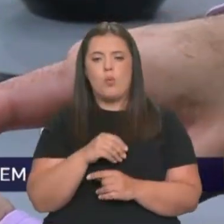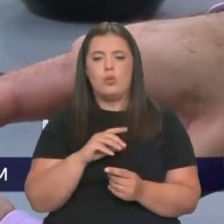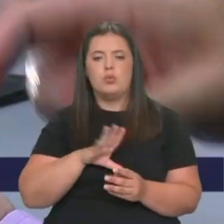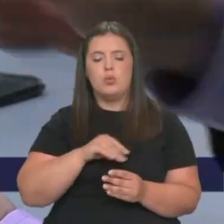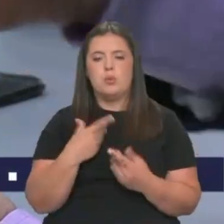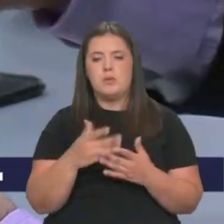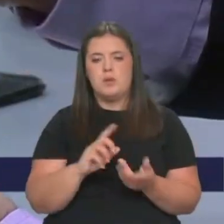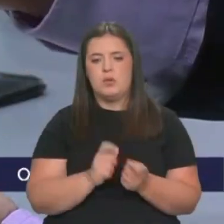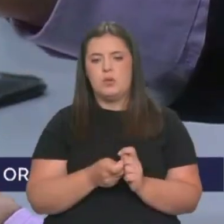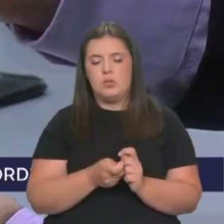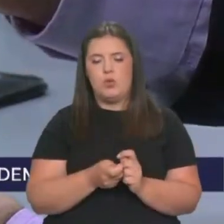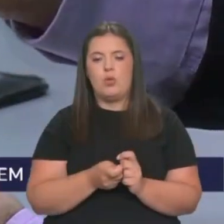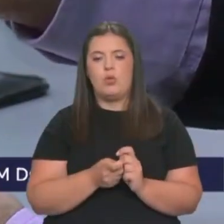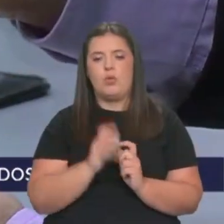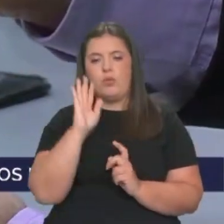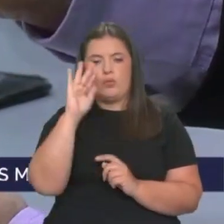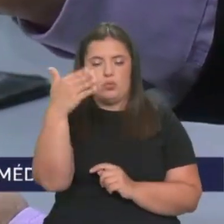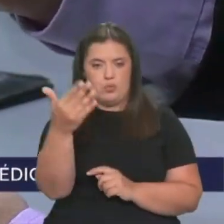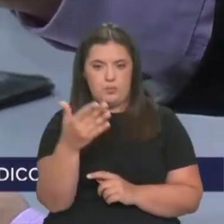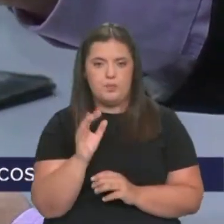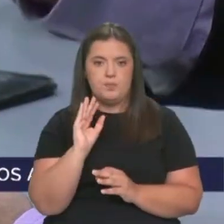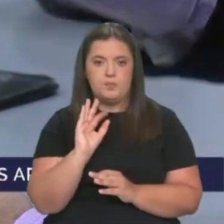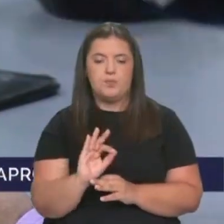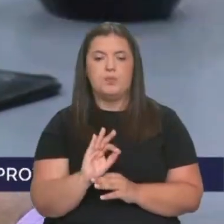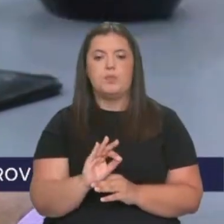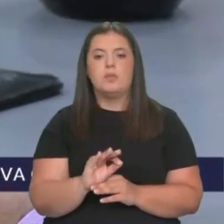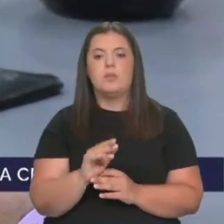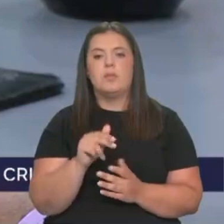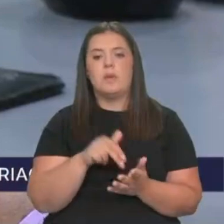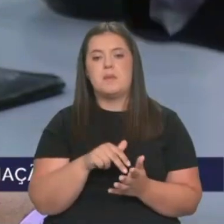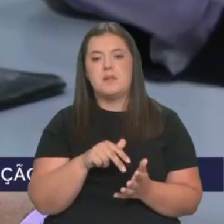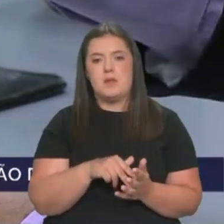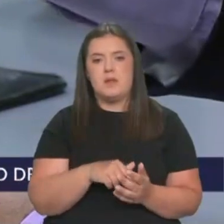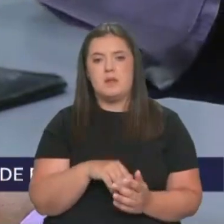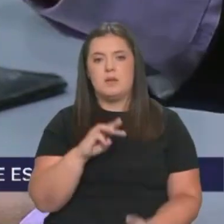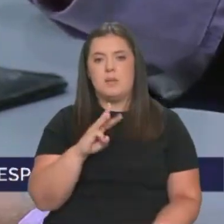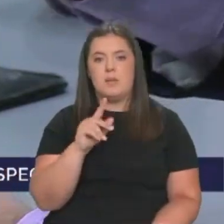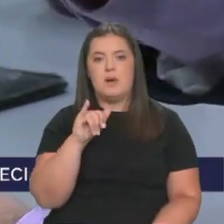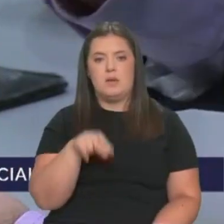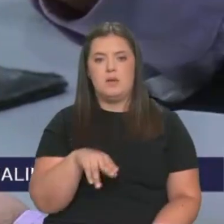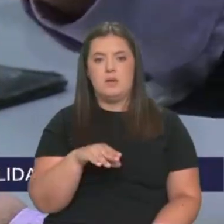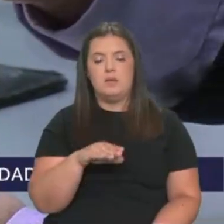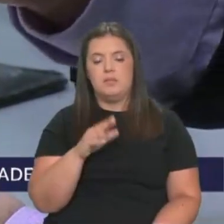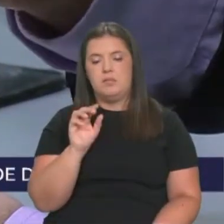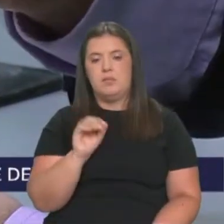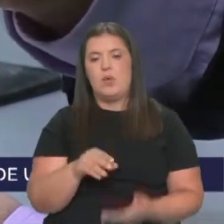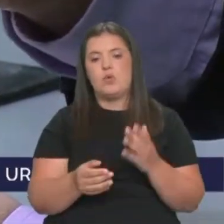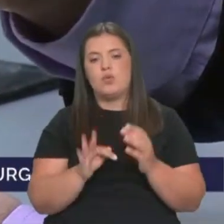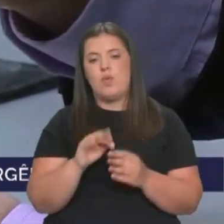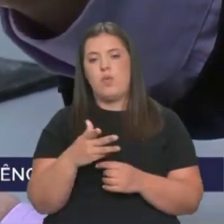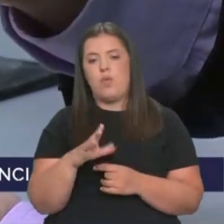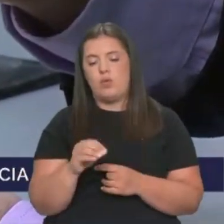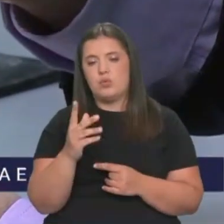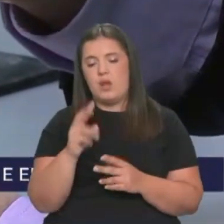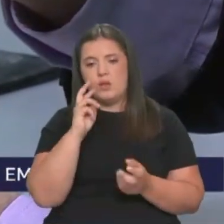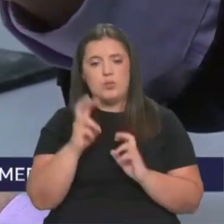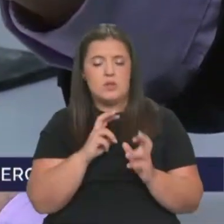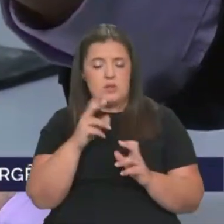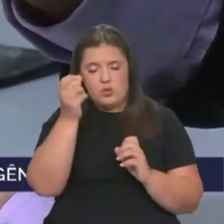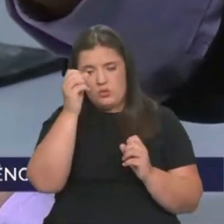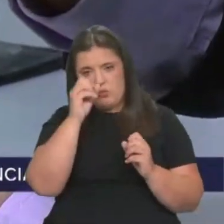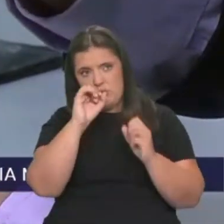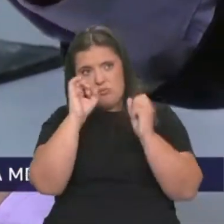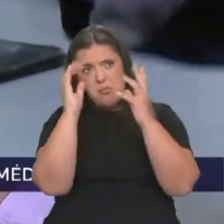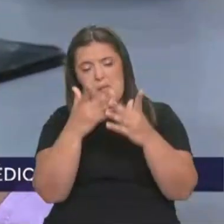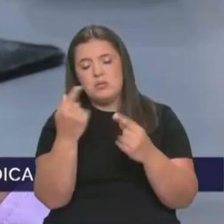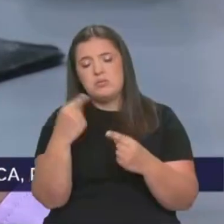presente e moldam, aliás, o futuro, da presença de Merlin Sheldrake. Os fungos estão presentes também na exploração espacial, são cada vez